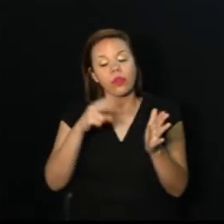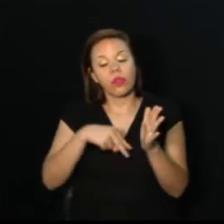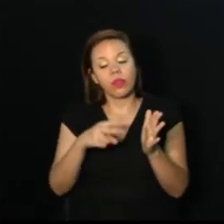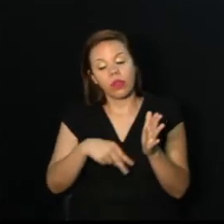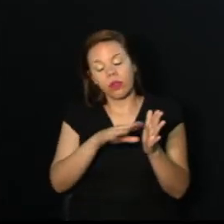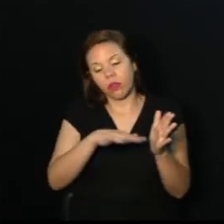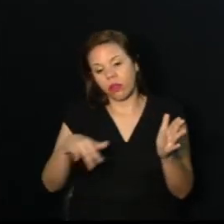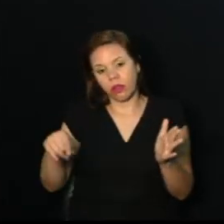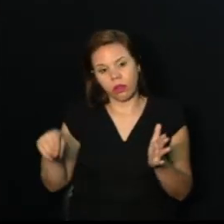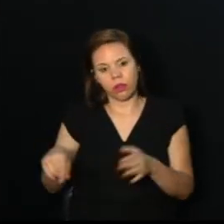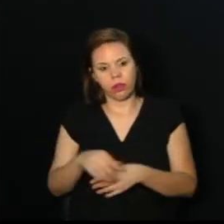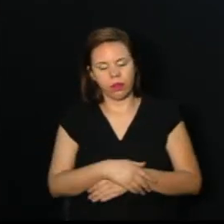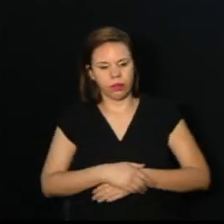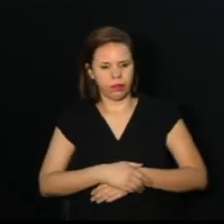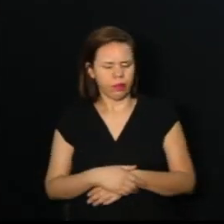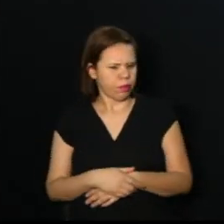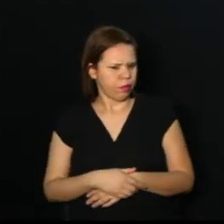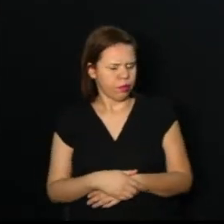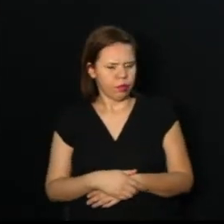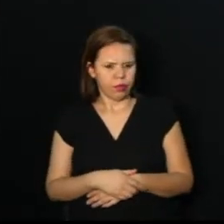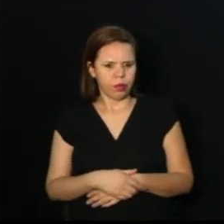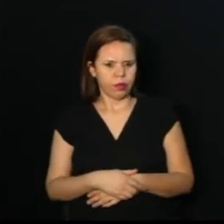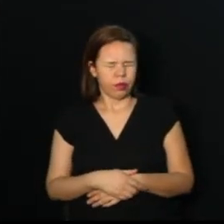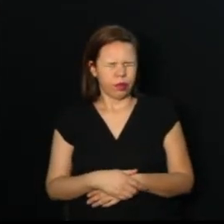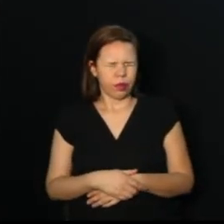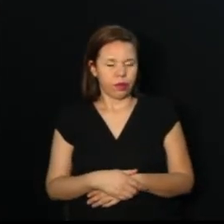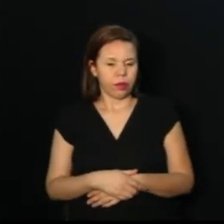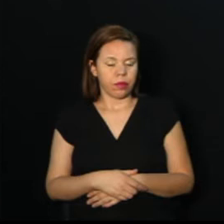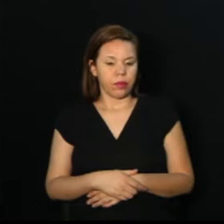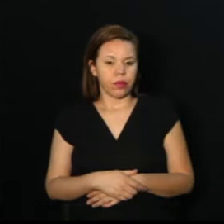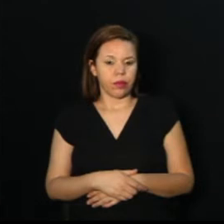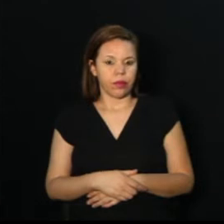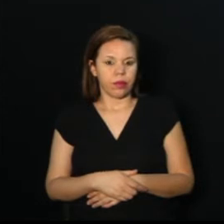a principal dificuldade,